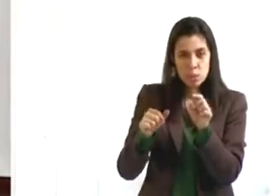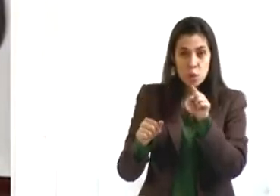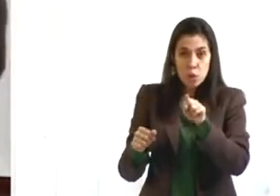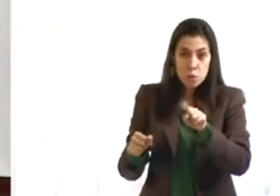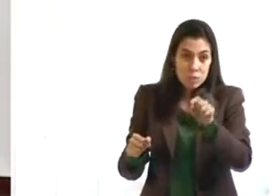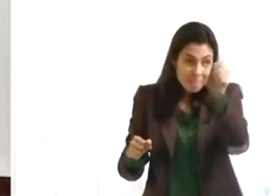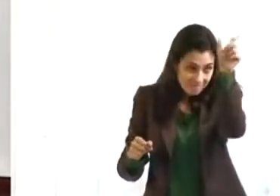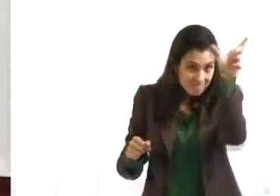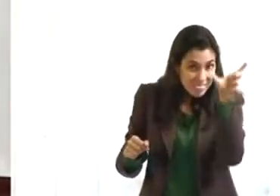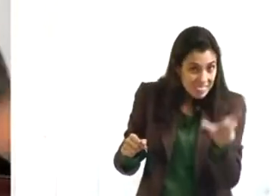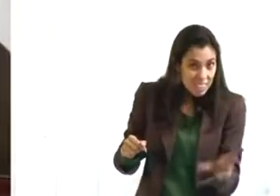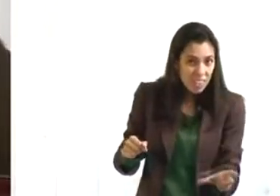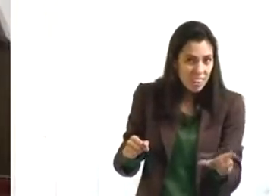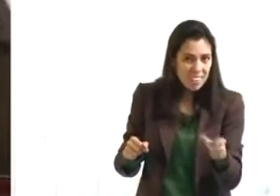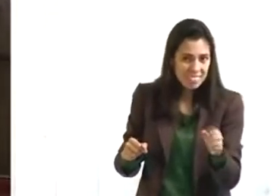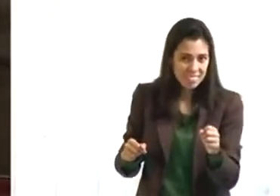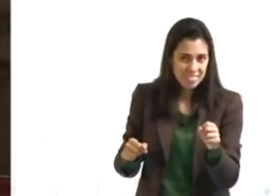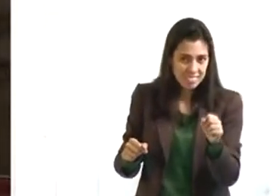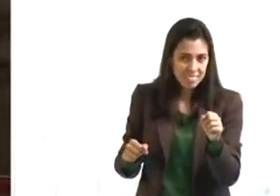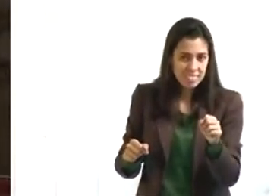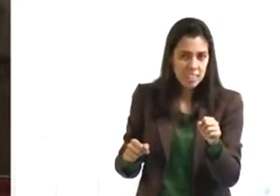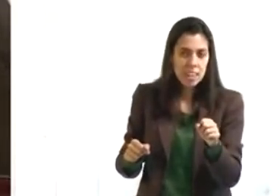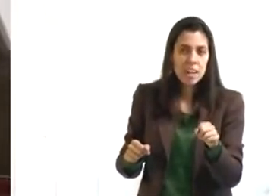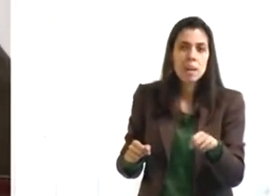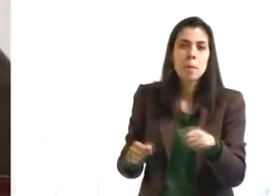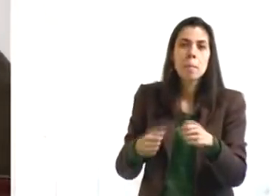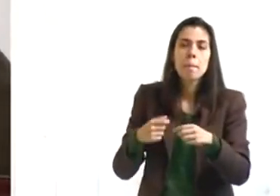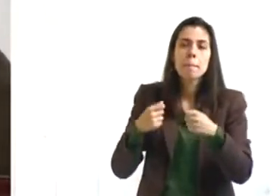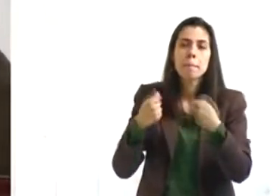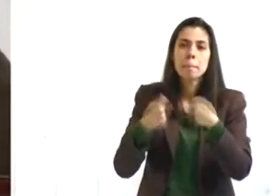sendo conclamado por Deus para obedecê-lo.